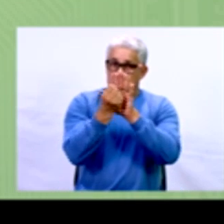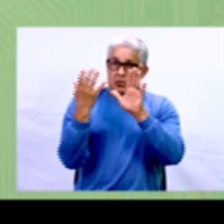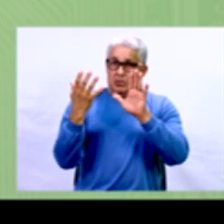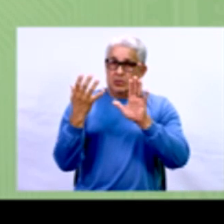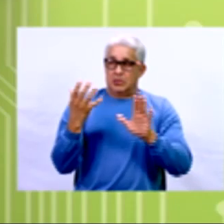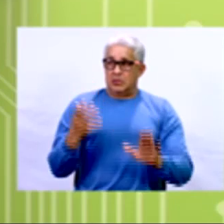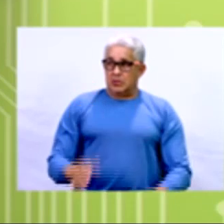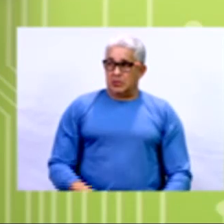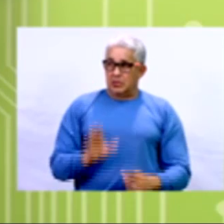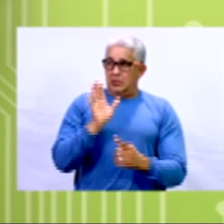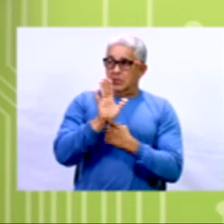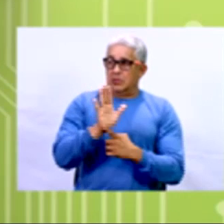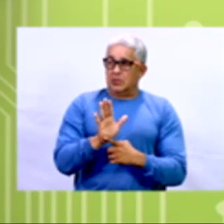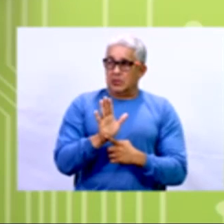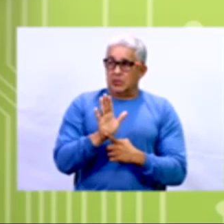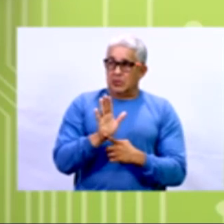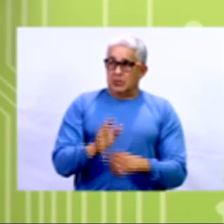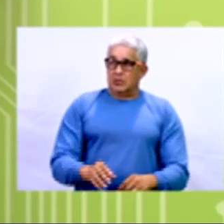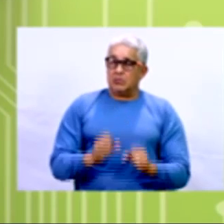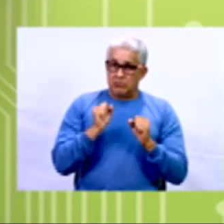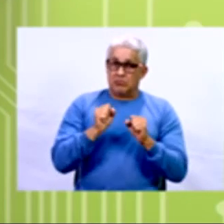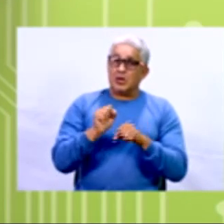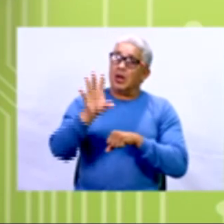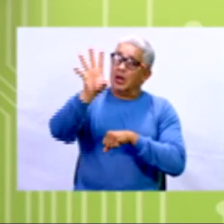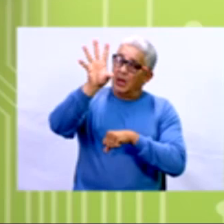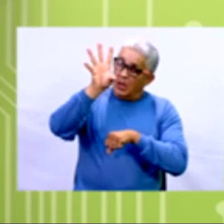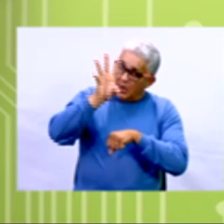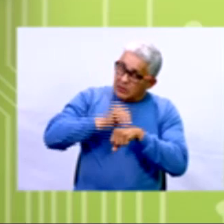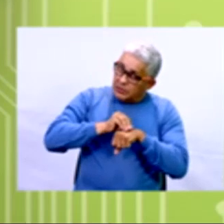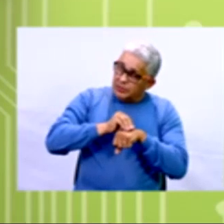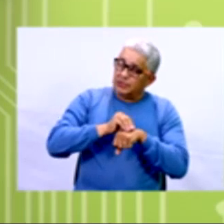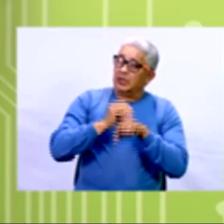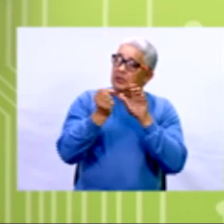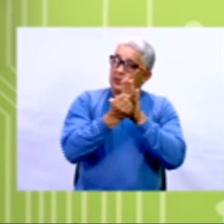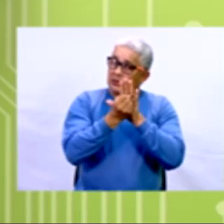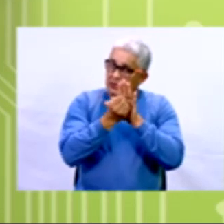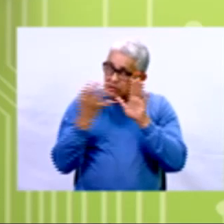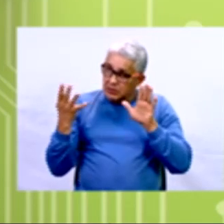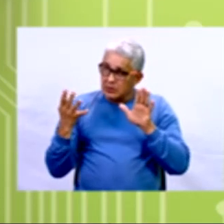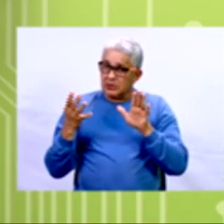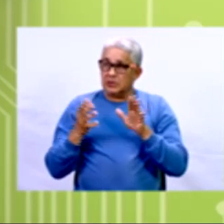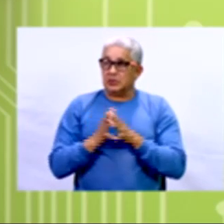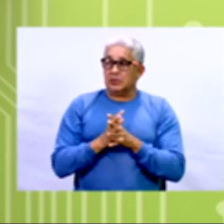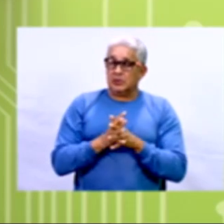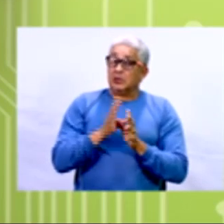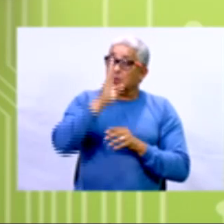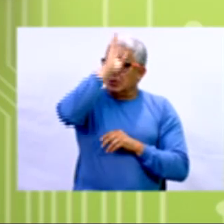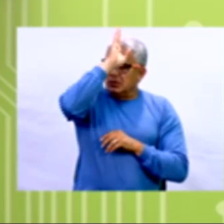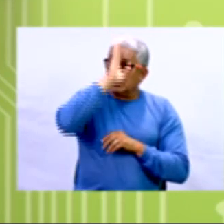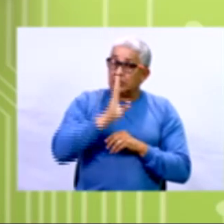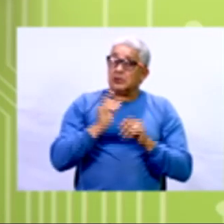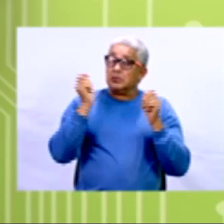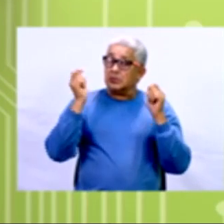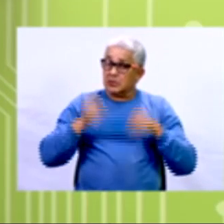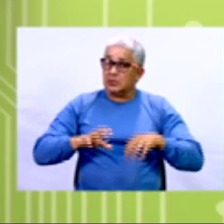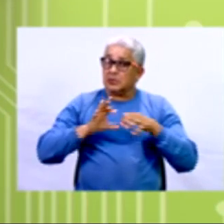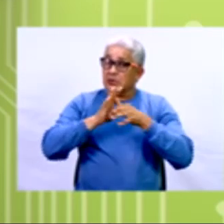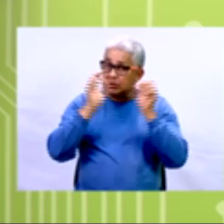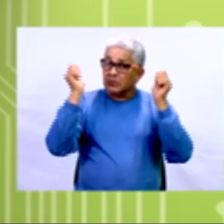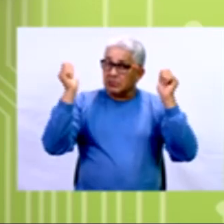ele mostra o aplicativo, lá vocês podem baixar o aplicativo, ele é completamente gratuito, ele é um software